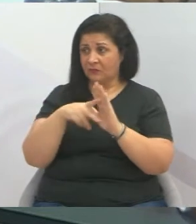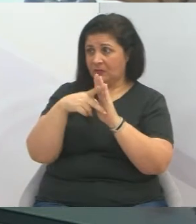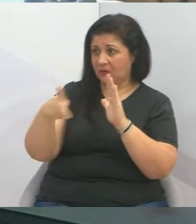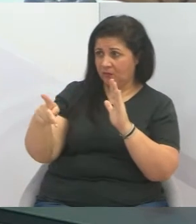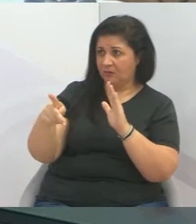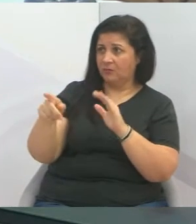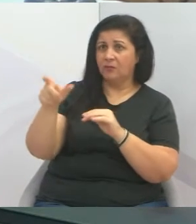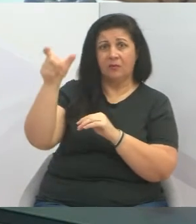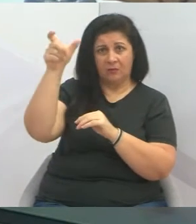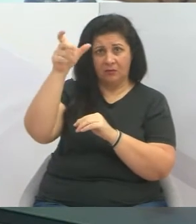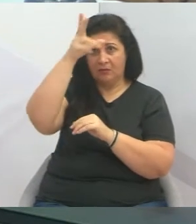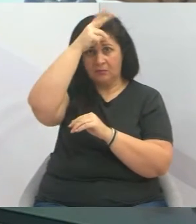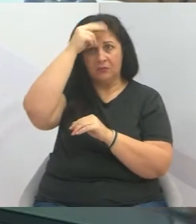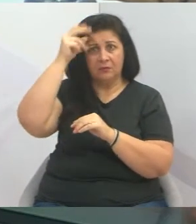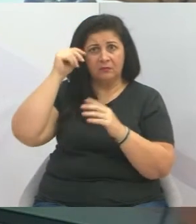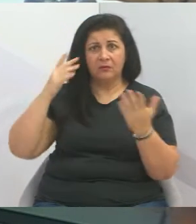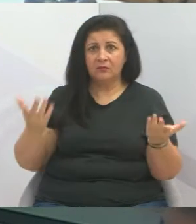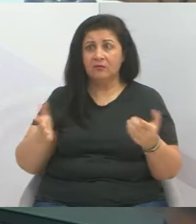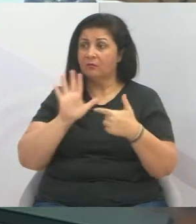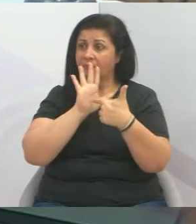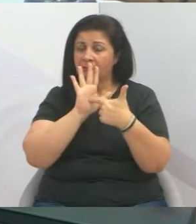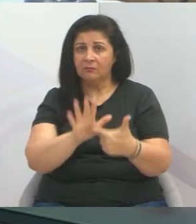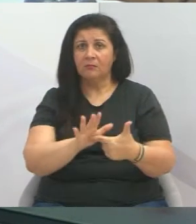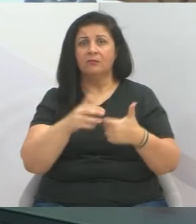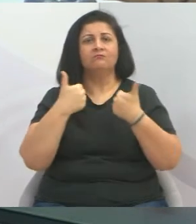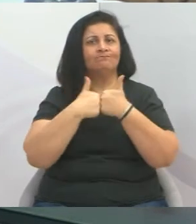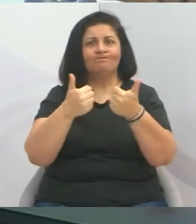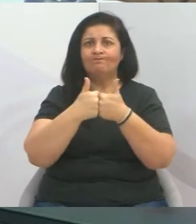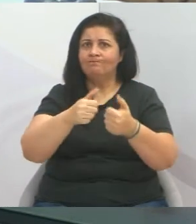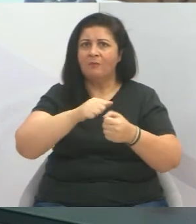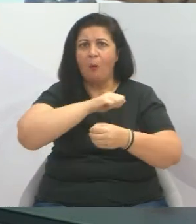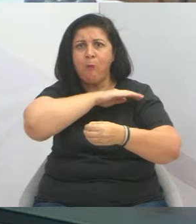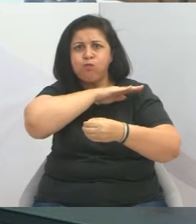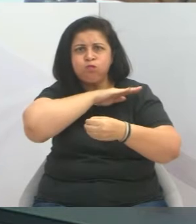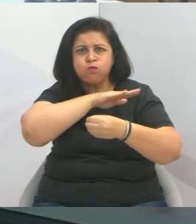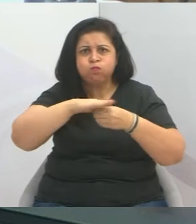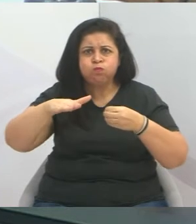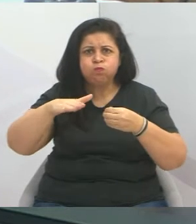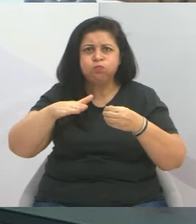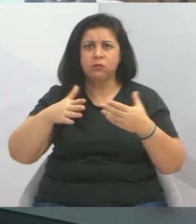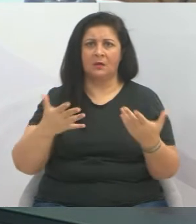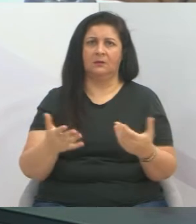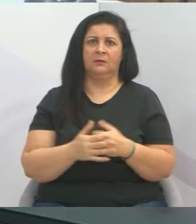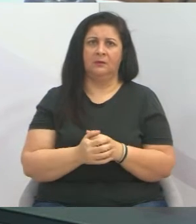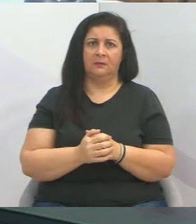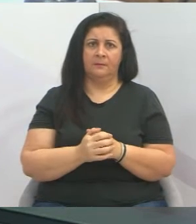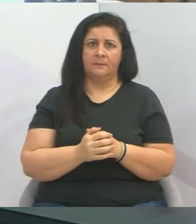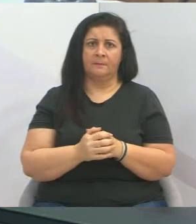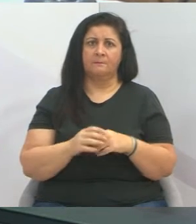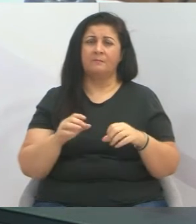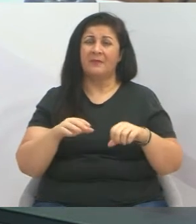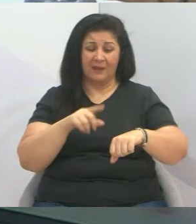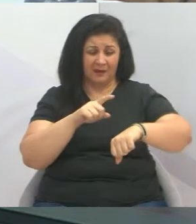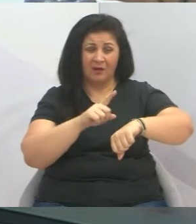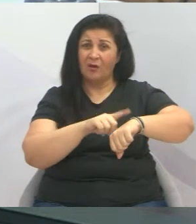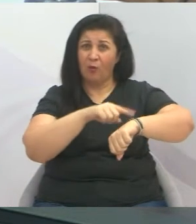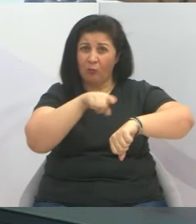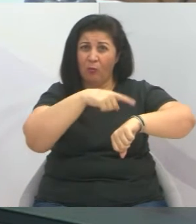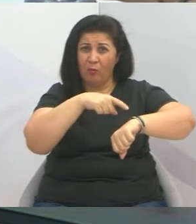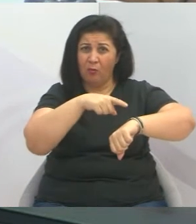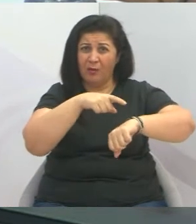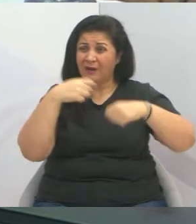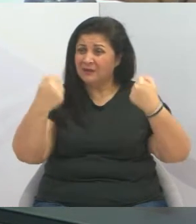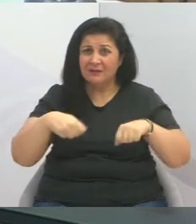do governo demonstrando que o transporte público já cá está superlotado especial nos horários de pico que